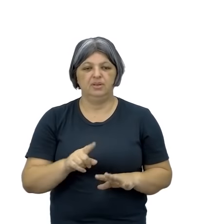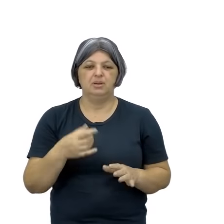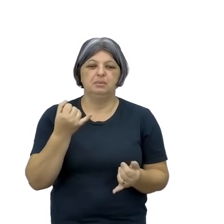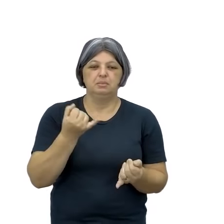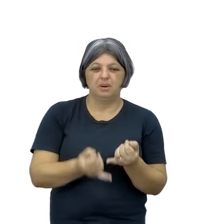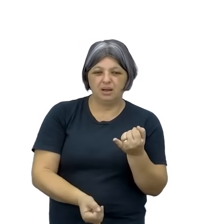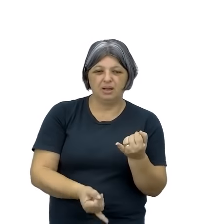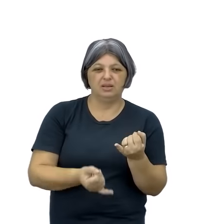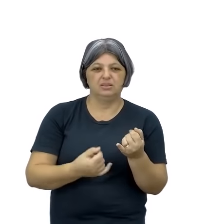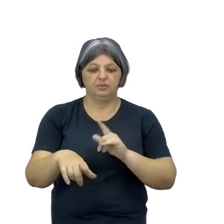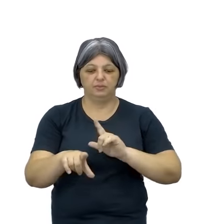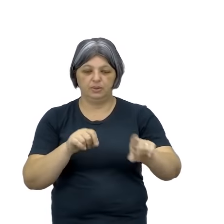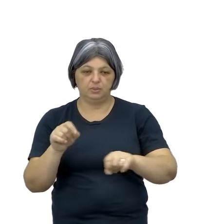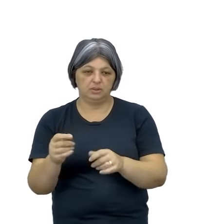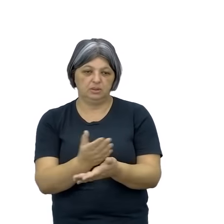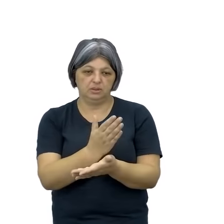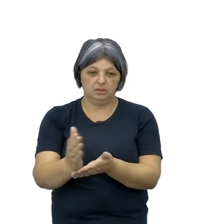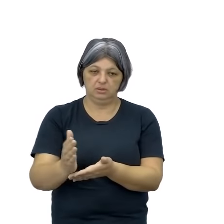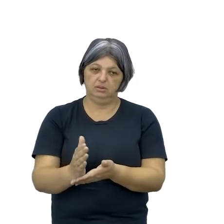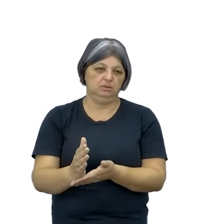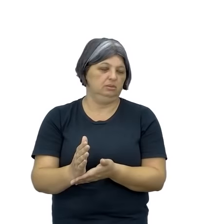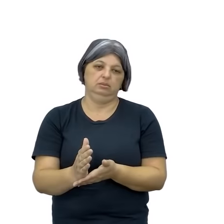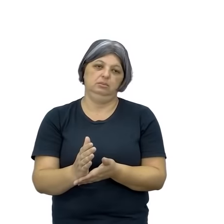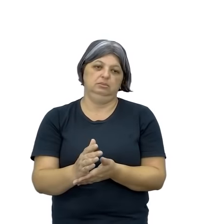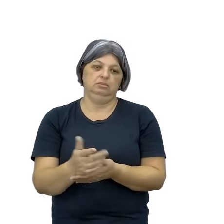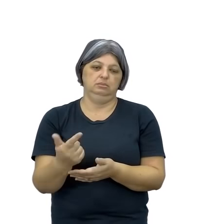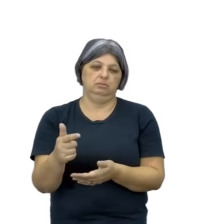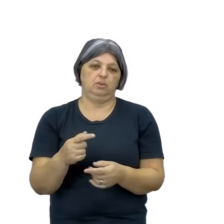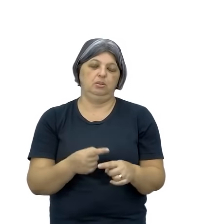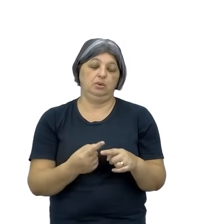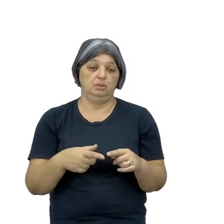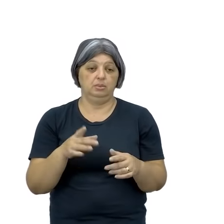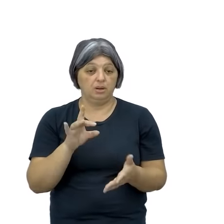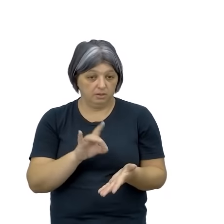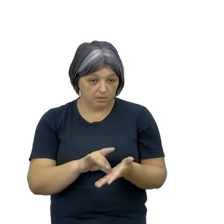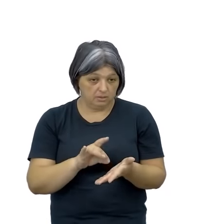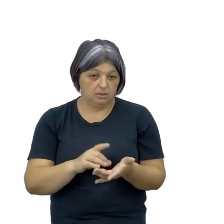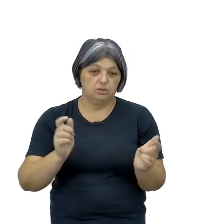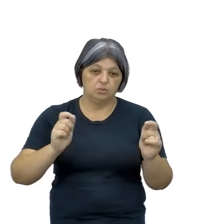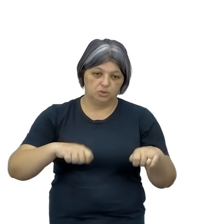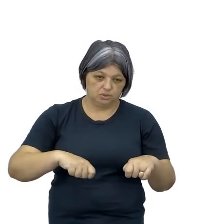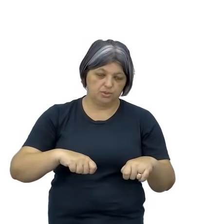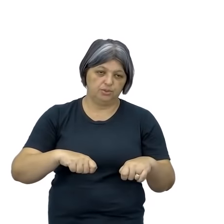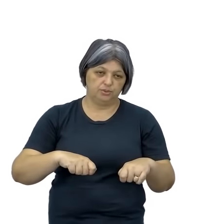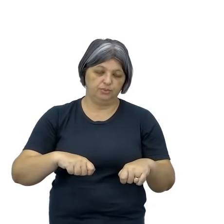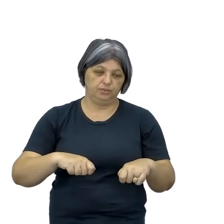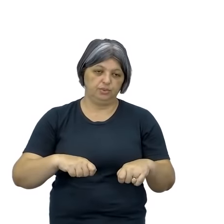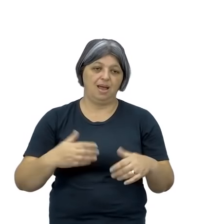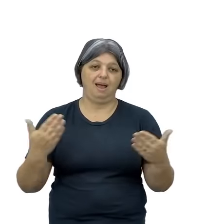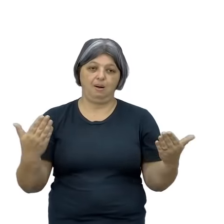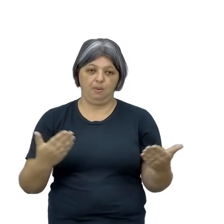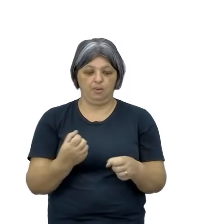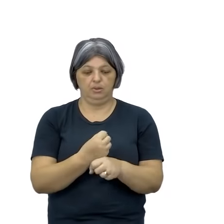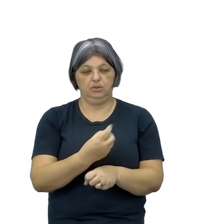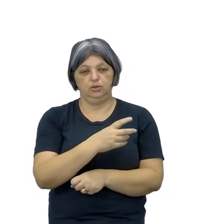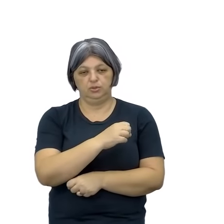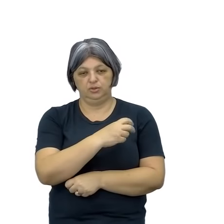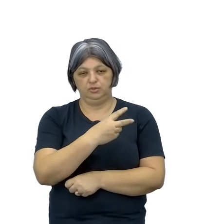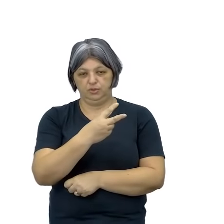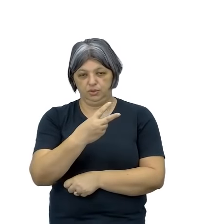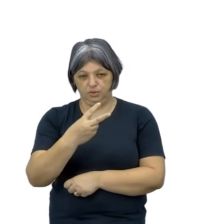classificar e selecionar, mas na verdade também vai nos dar uma realidade possível, ainda mais agora, né, de 2021, que